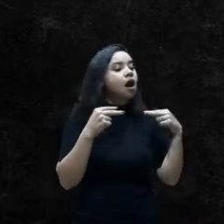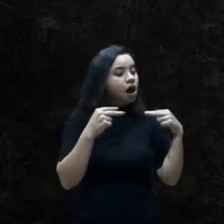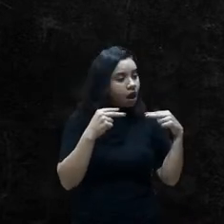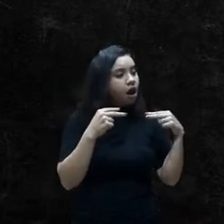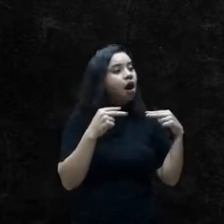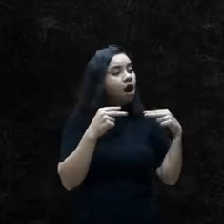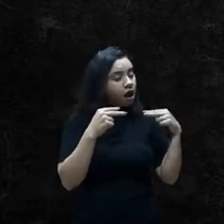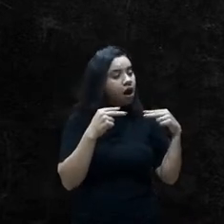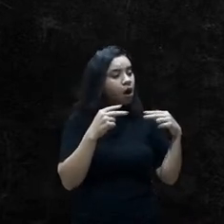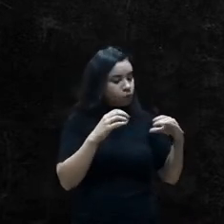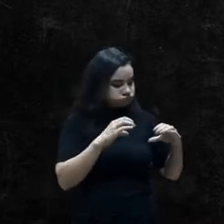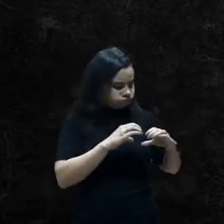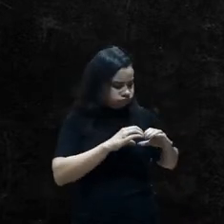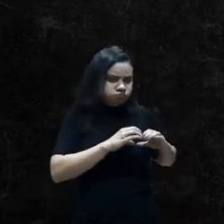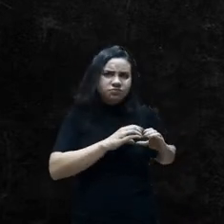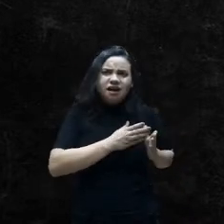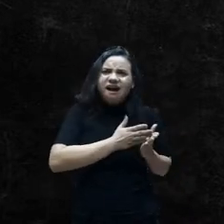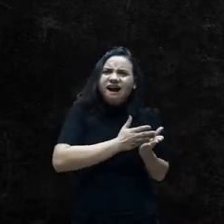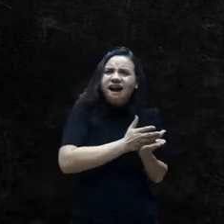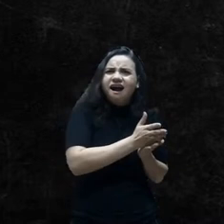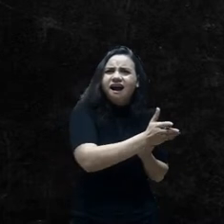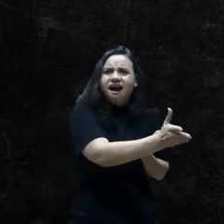aí, ó, retém a palavra.